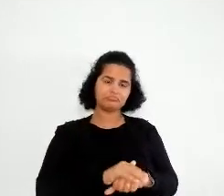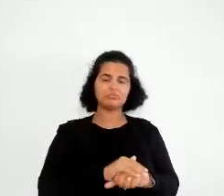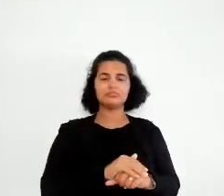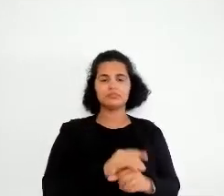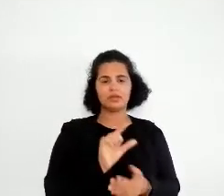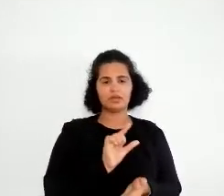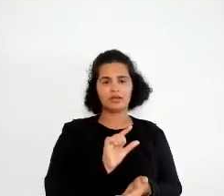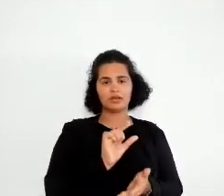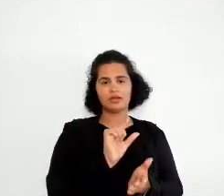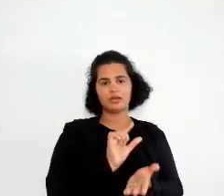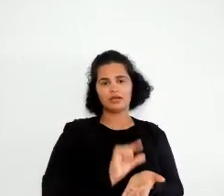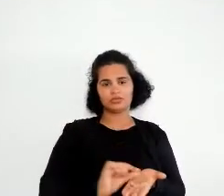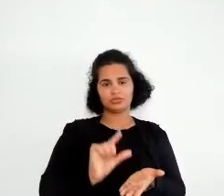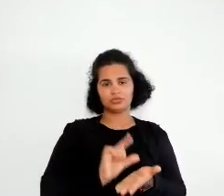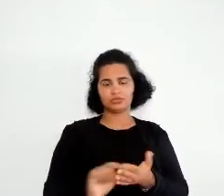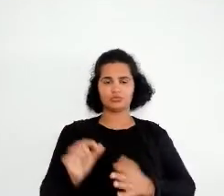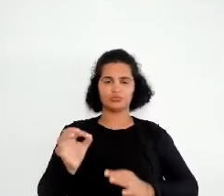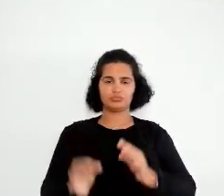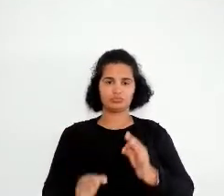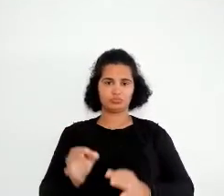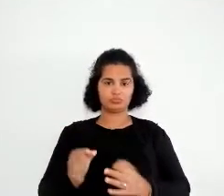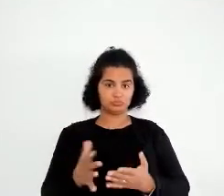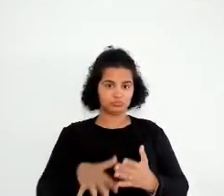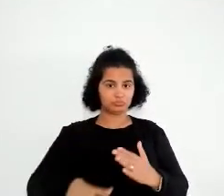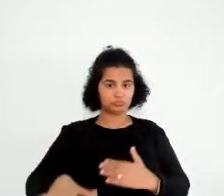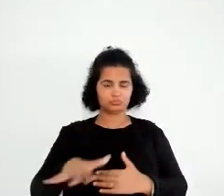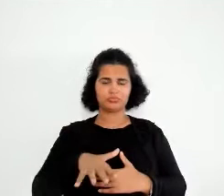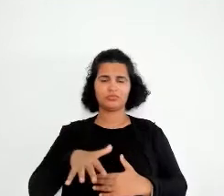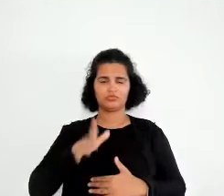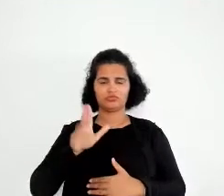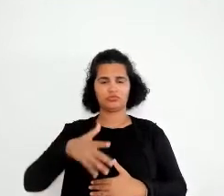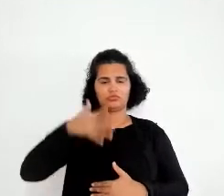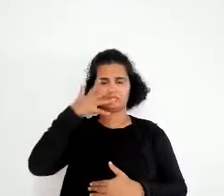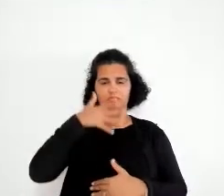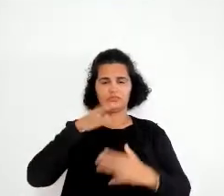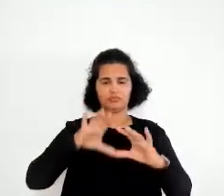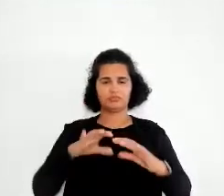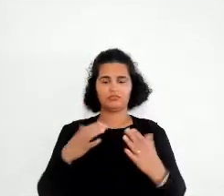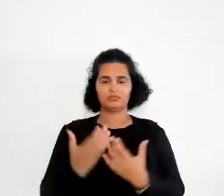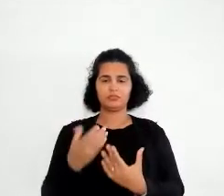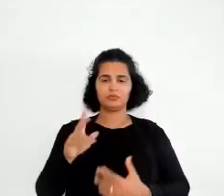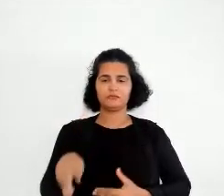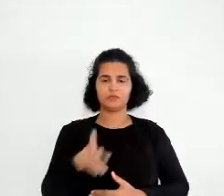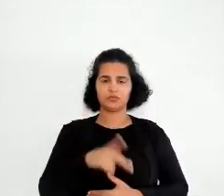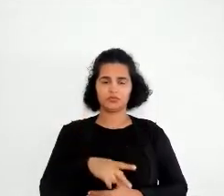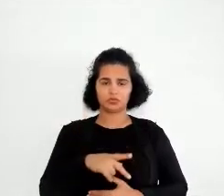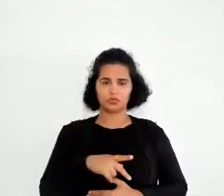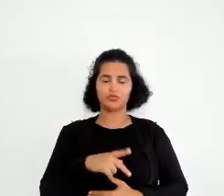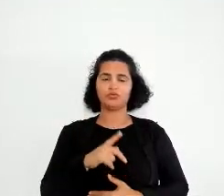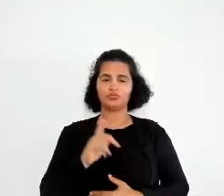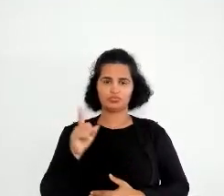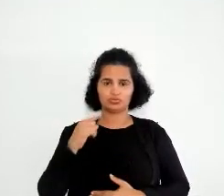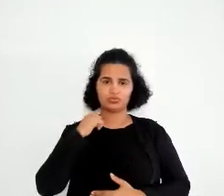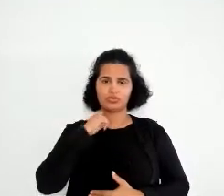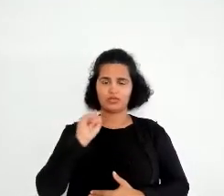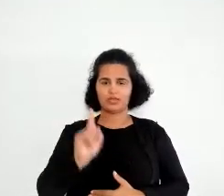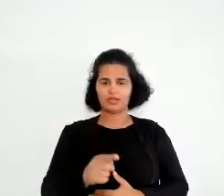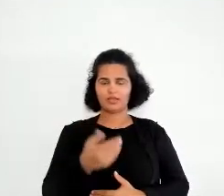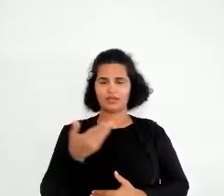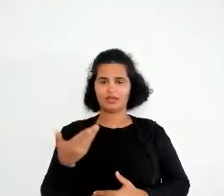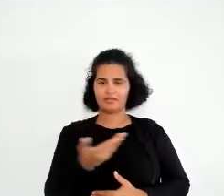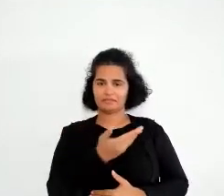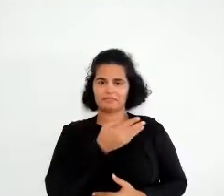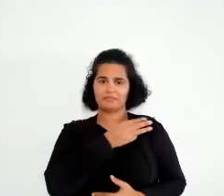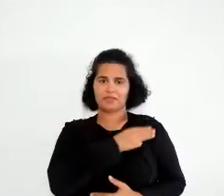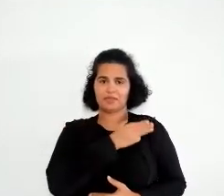proferiu diversas palestras em seminários e congressos. Professor de Direito, Gurgel de Faria é ainda membro da Academia de